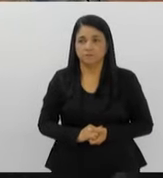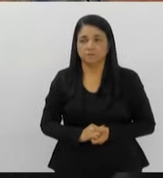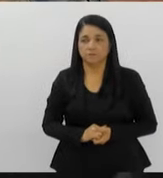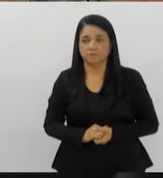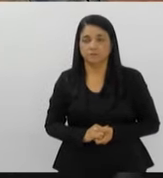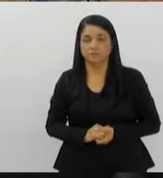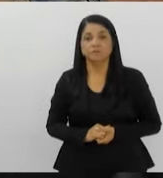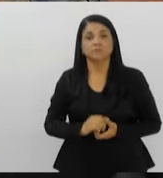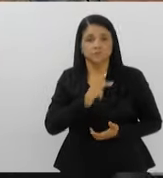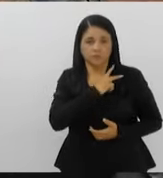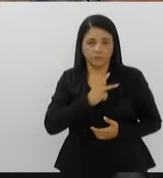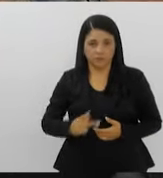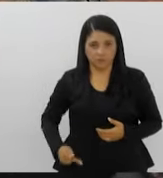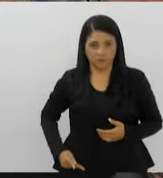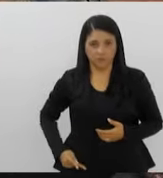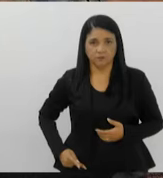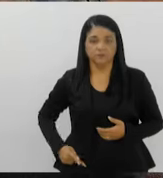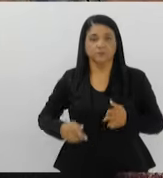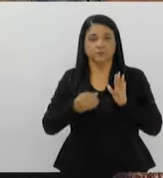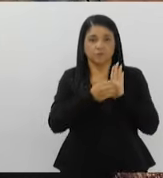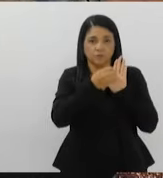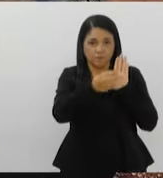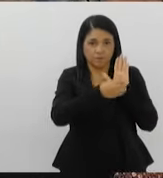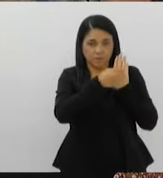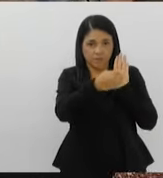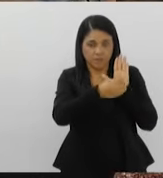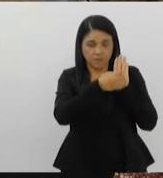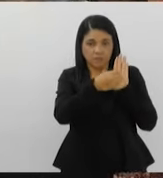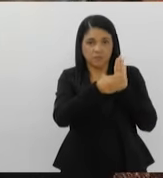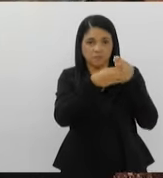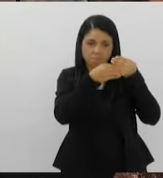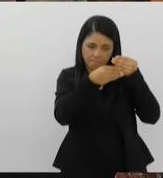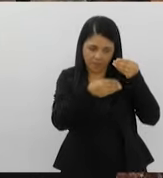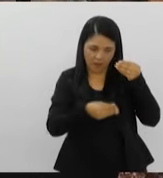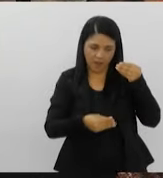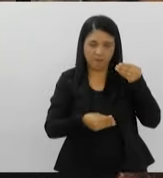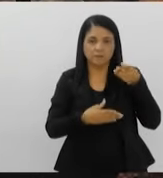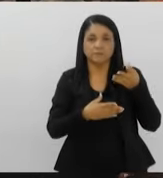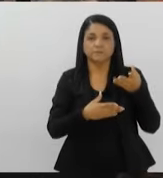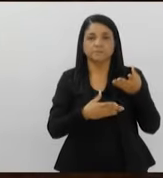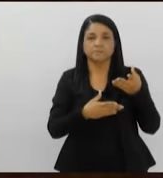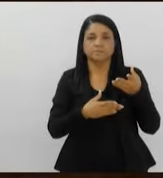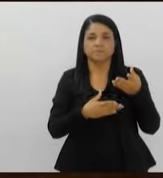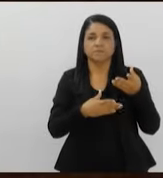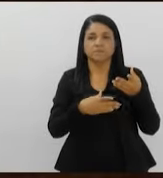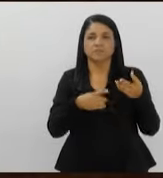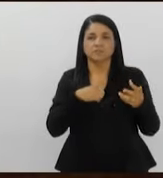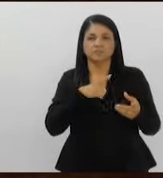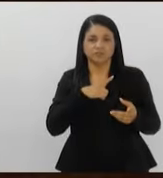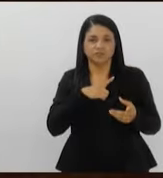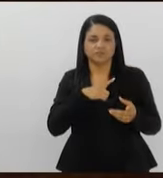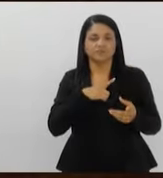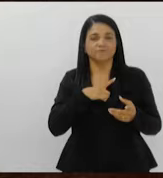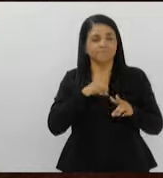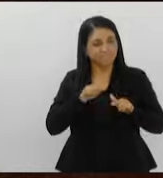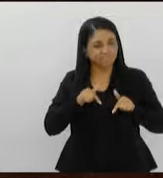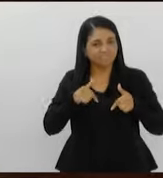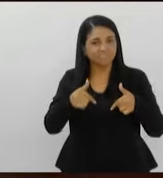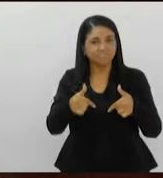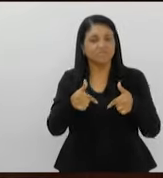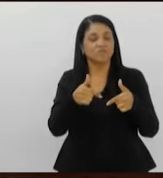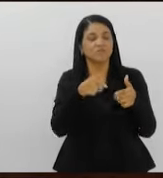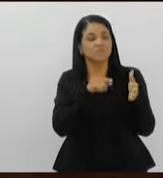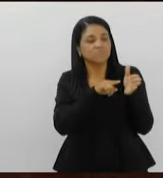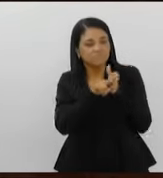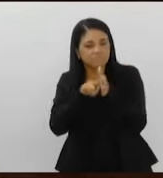Por favor. Presidente, eu fiz um parecer mais circunstanciado. Tive a feliz iniciativa de consultar as